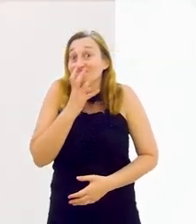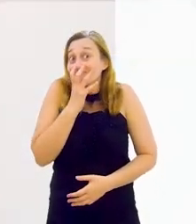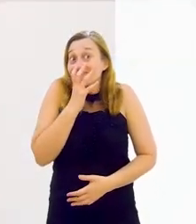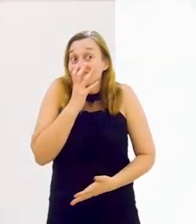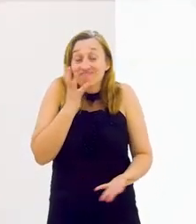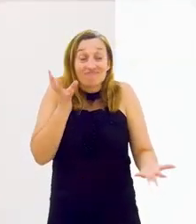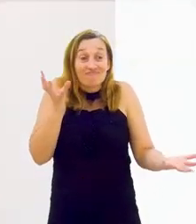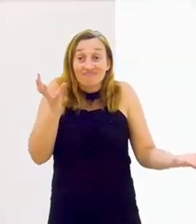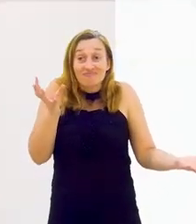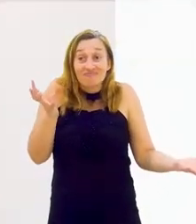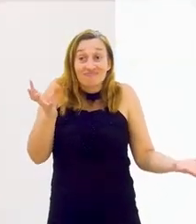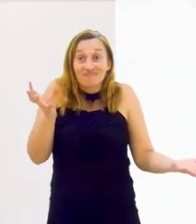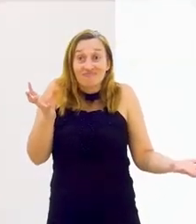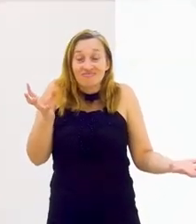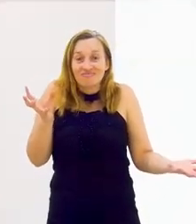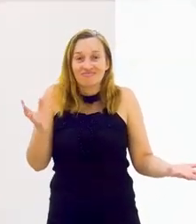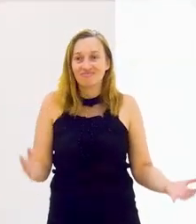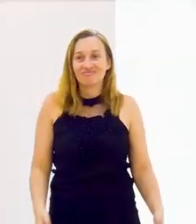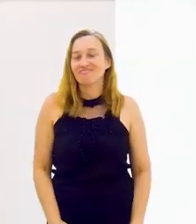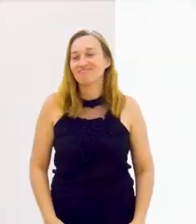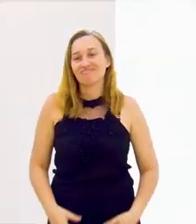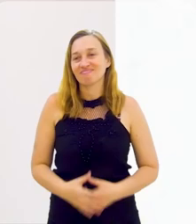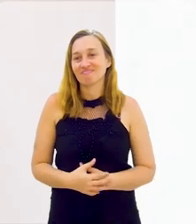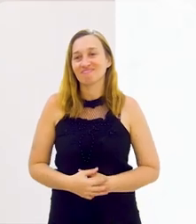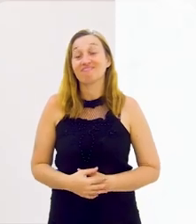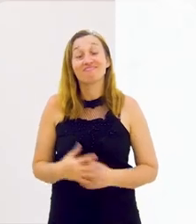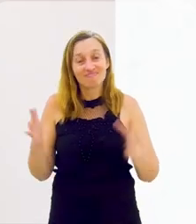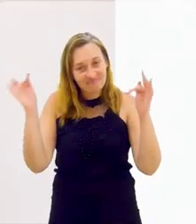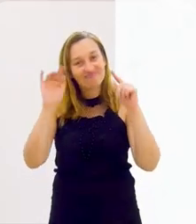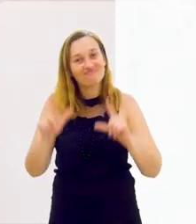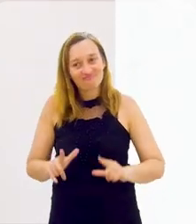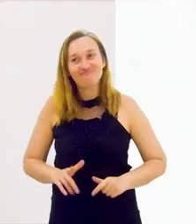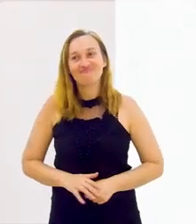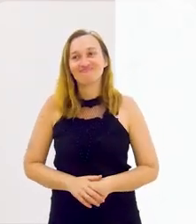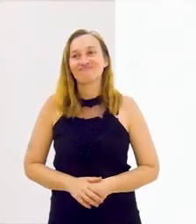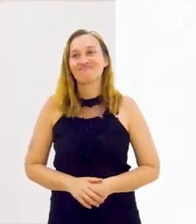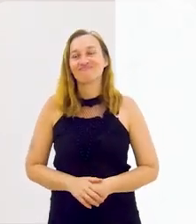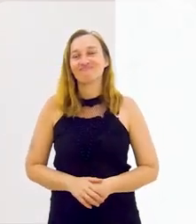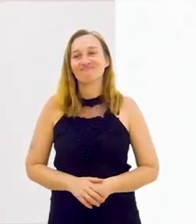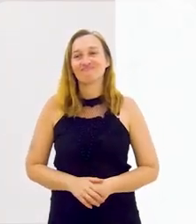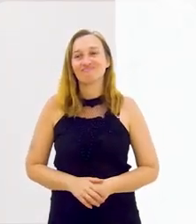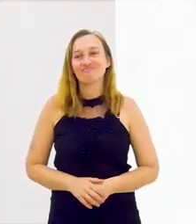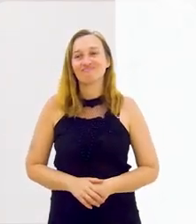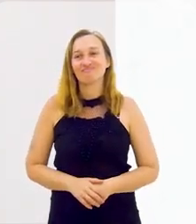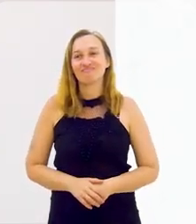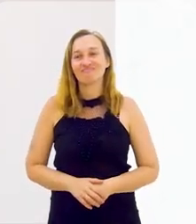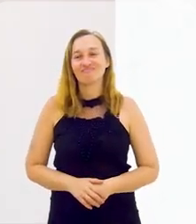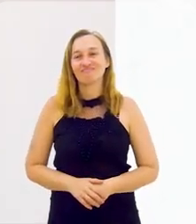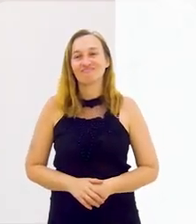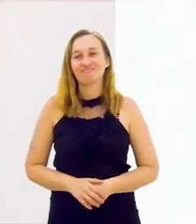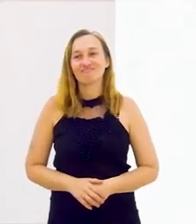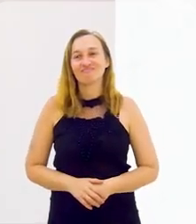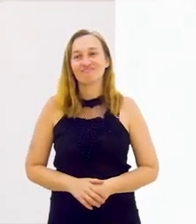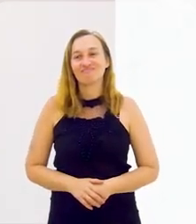livro, maravilhosa. eu fico em êxtase, assim, fico bastante feliz, né,